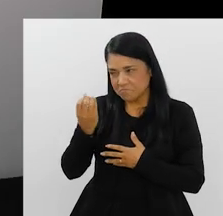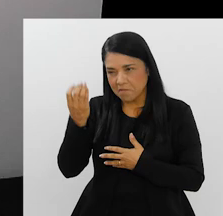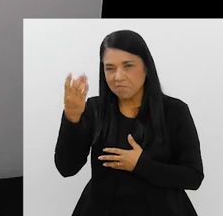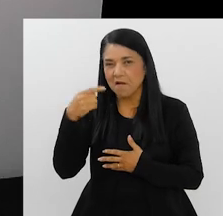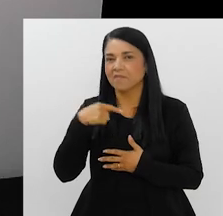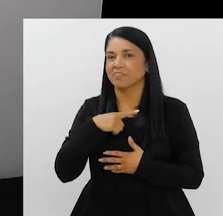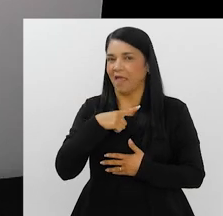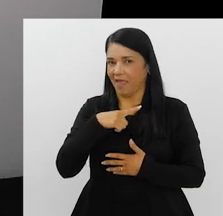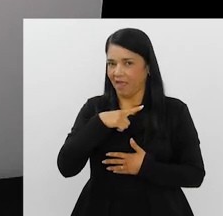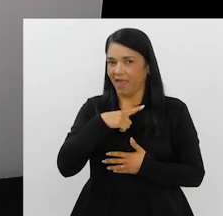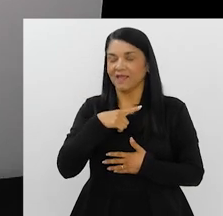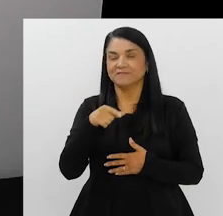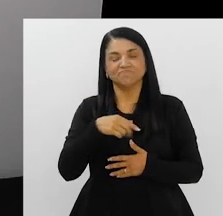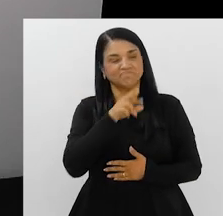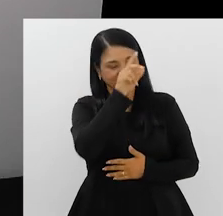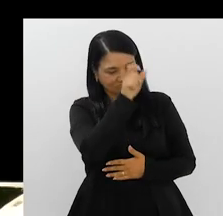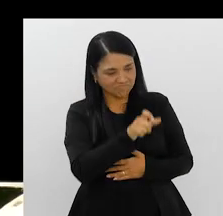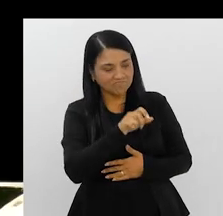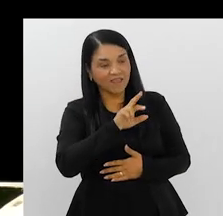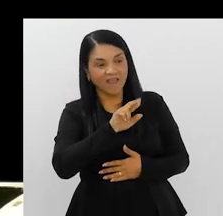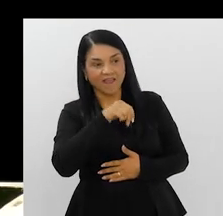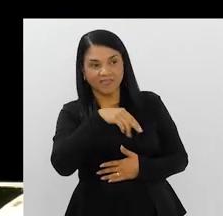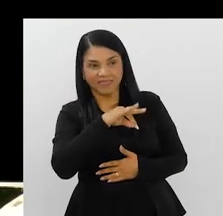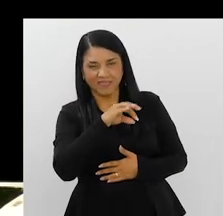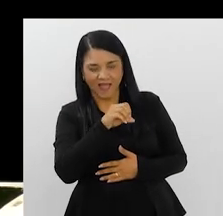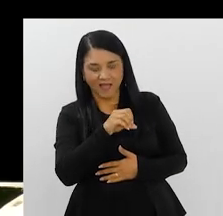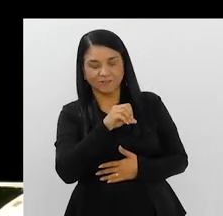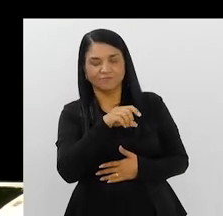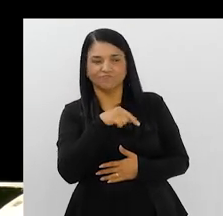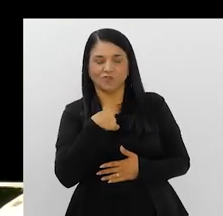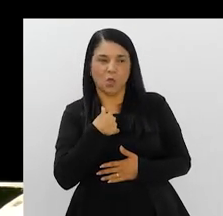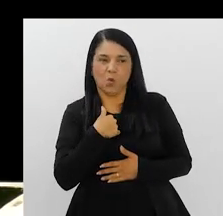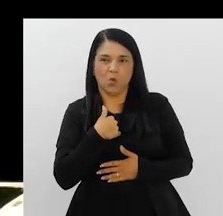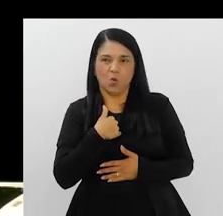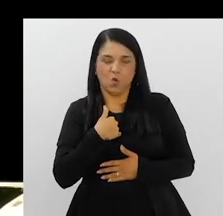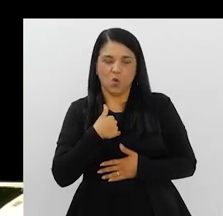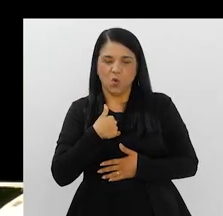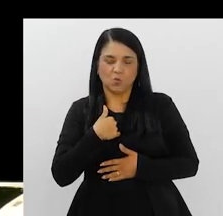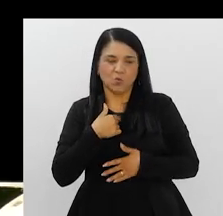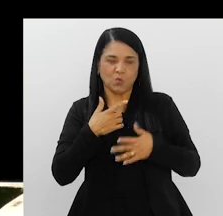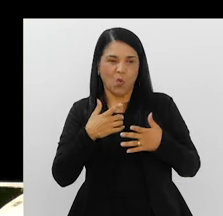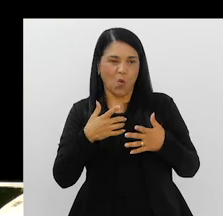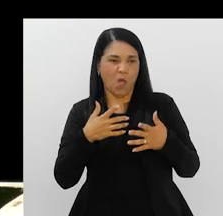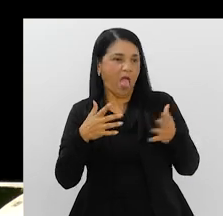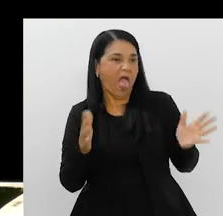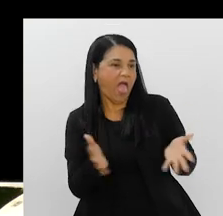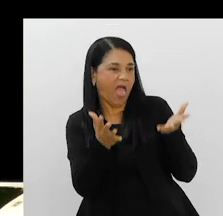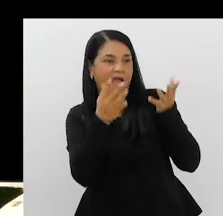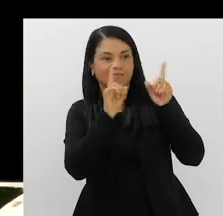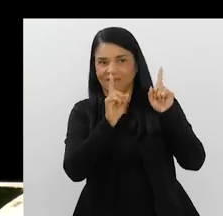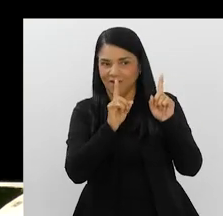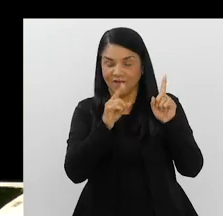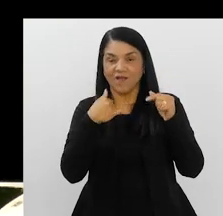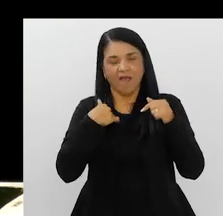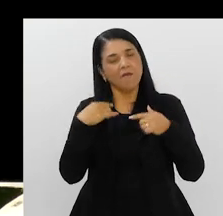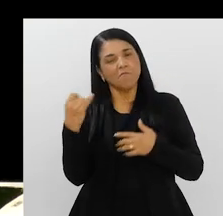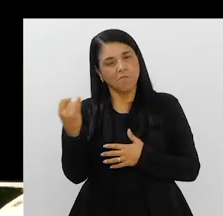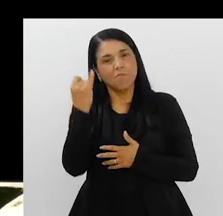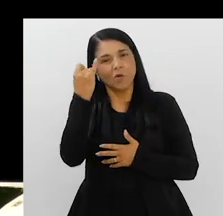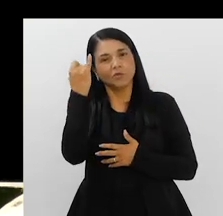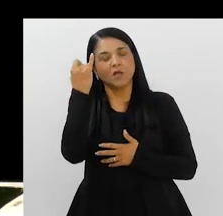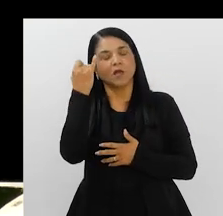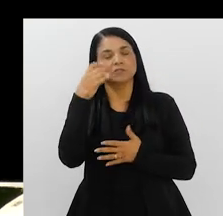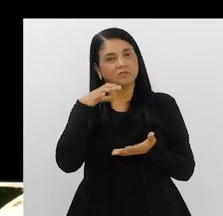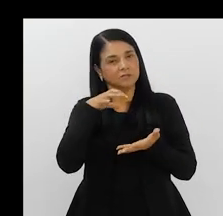Renato, para mim, é assim, uma figura... Não estou jogando confete, nada disso, mas é importante registrar